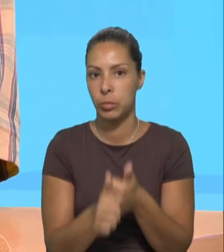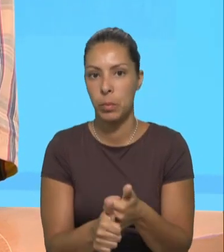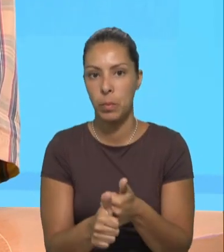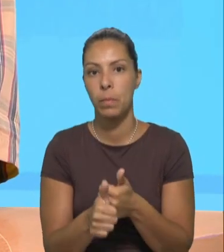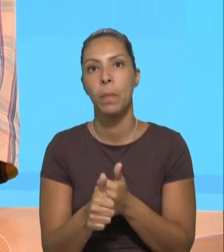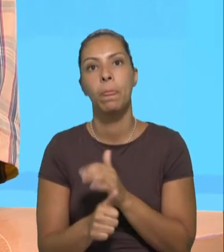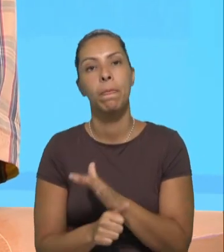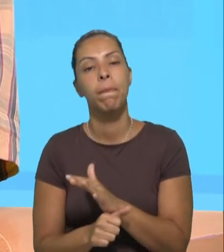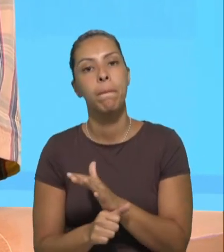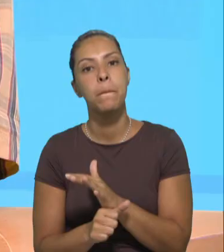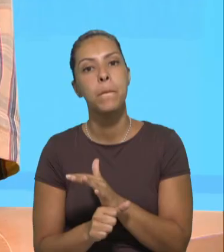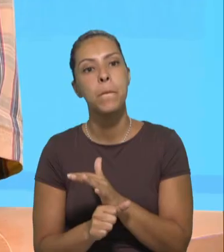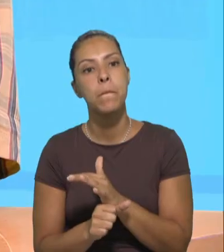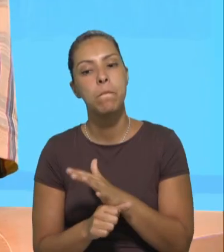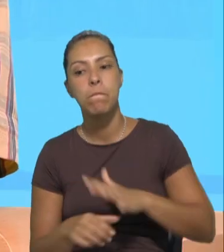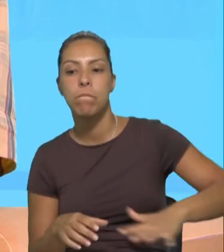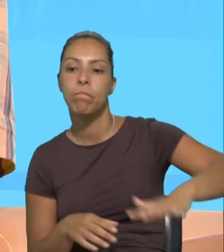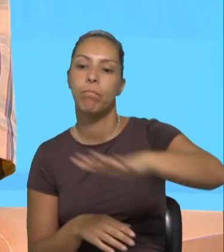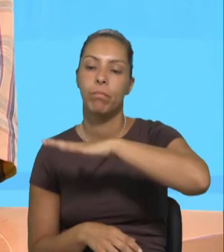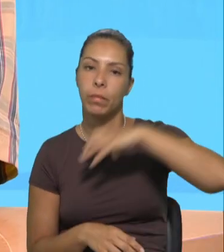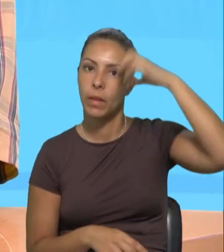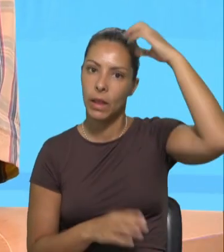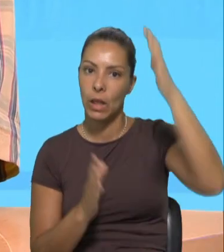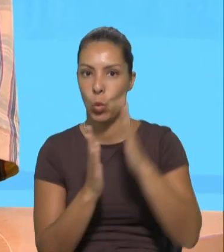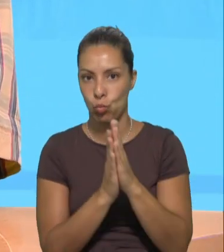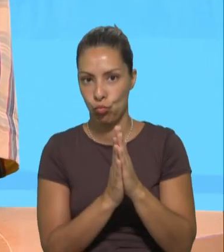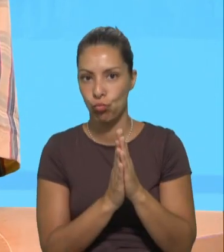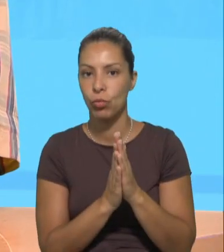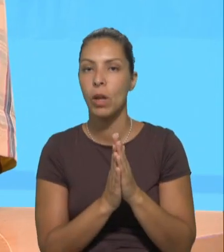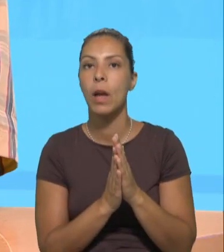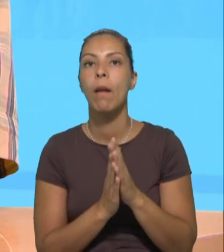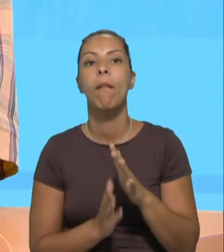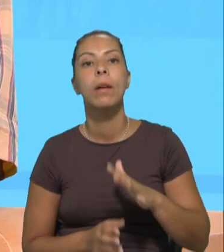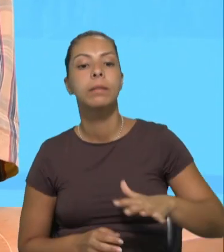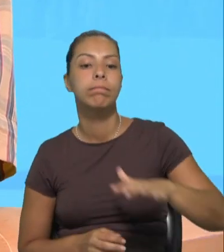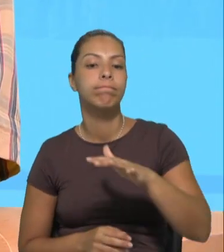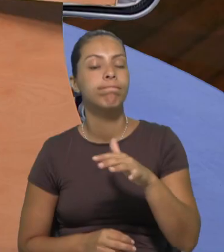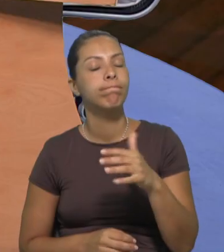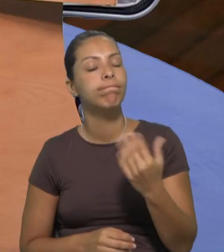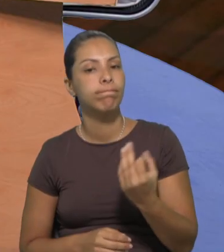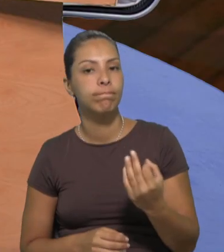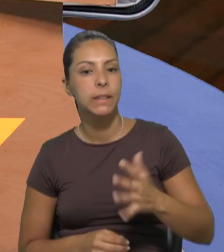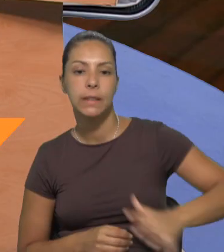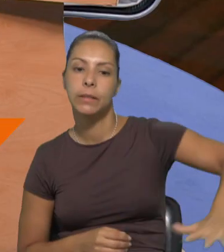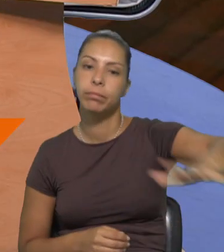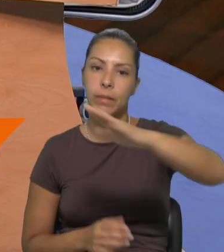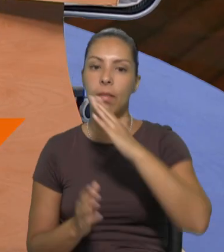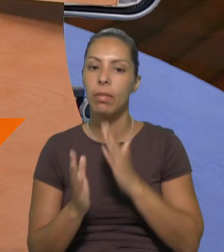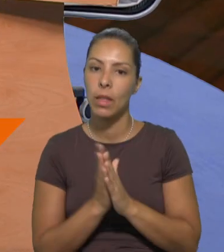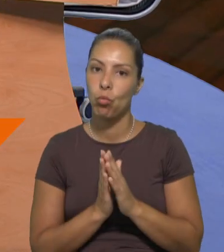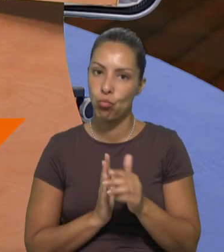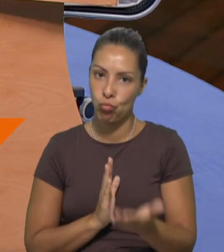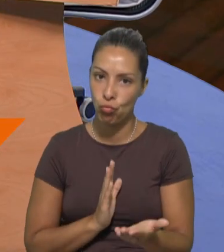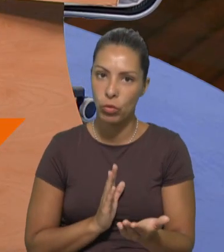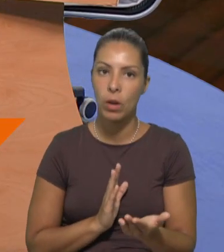o reino de Deus, este Deus que tem uma proposta e essa proposta configura-se no reino de Deus, não é? E depois, quando nós